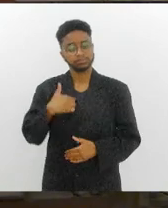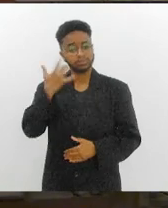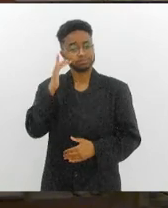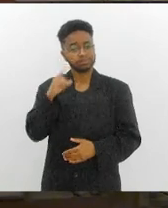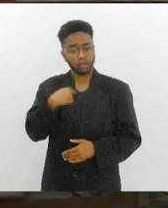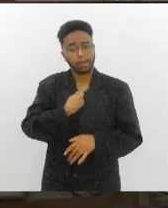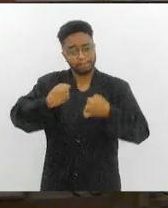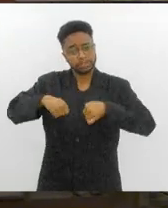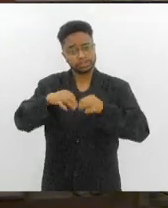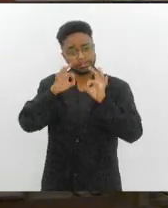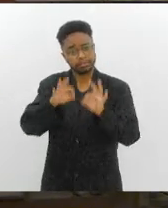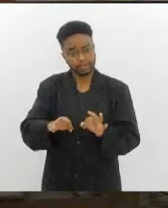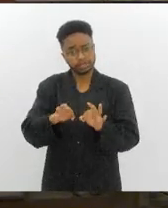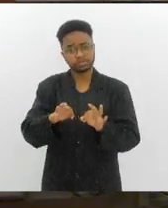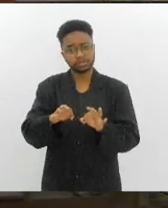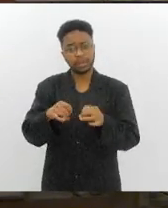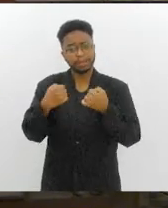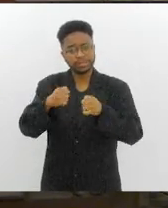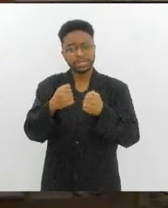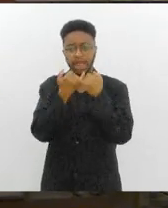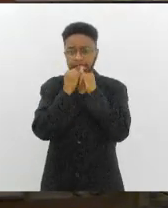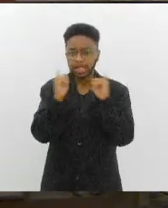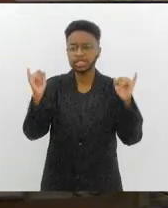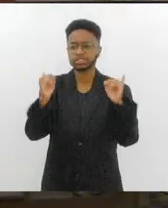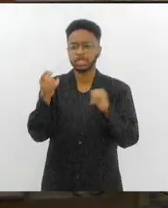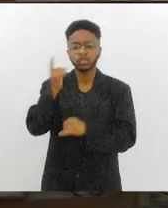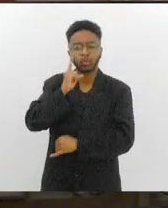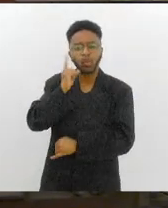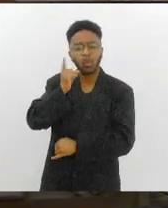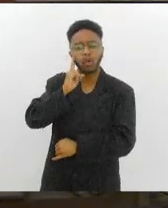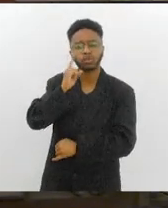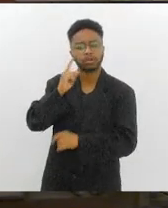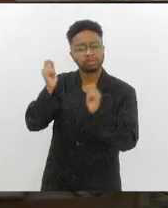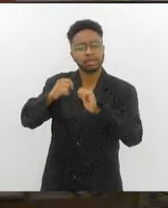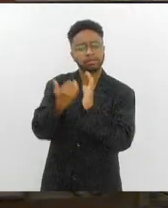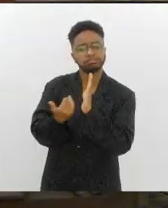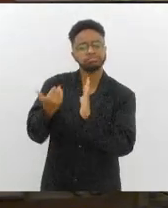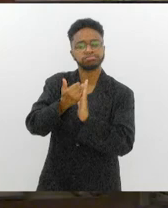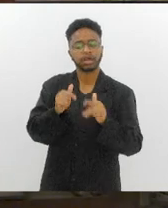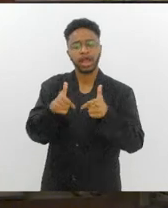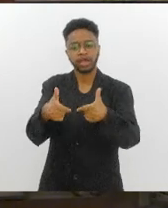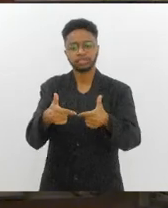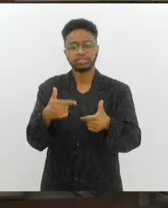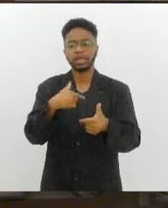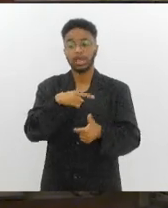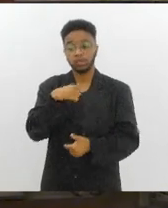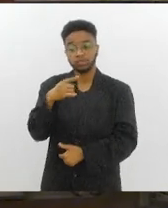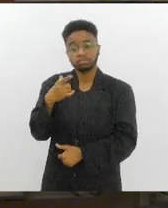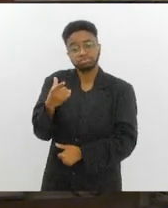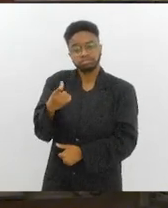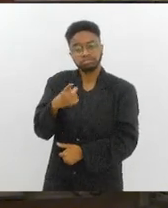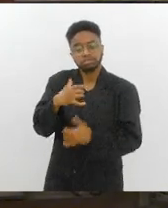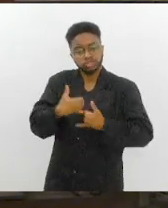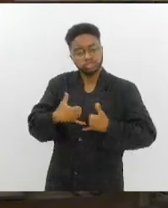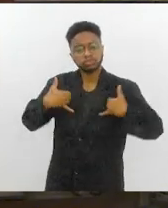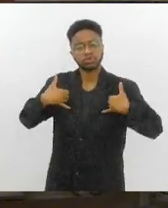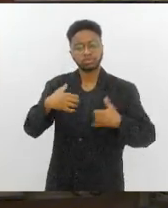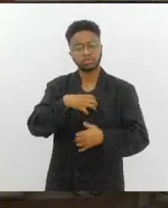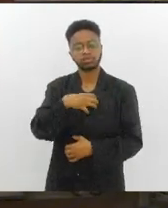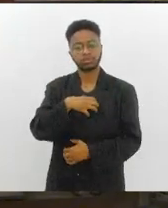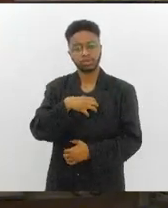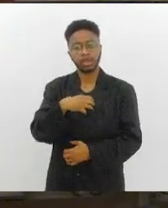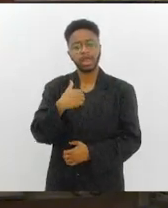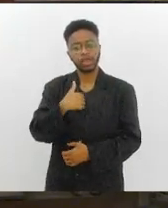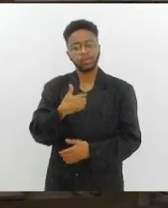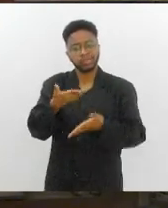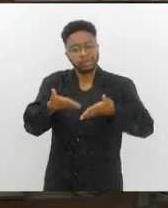precisa, é ter energia todo dia para muito mais. E eu tenho muito orgulho de ser